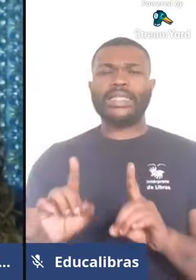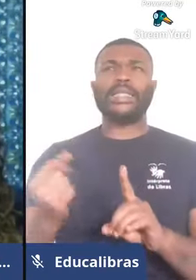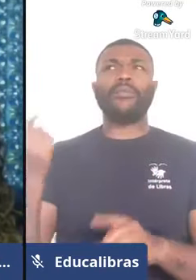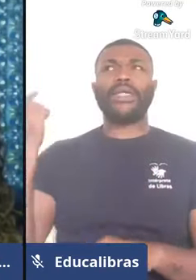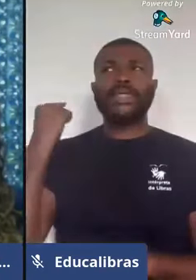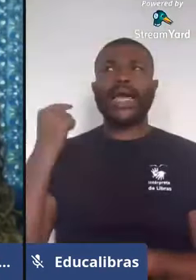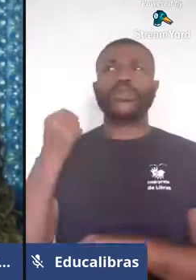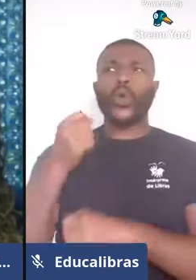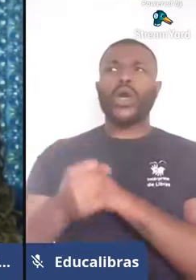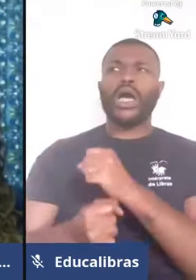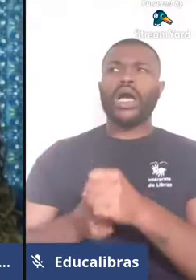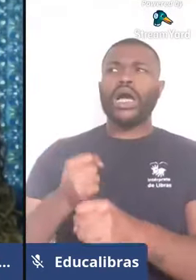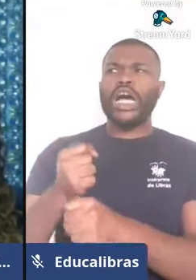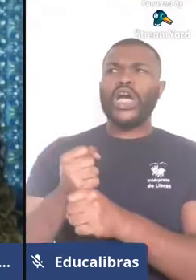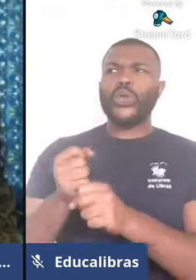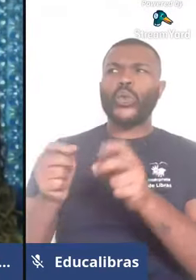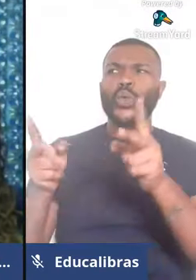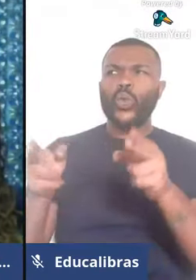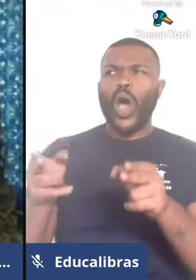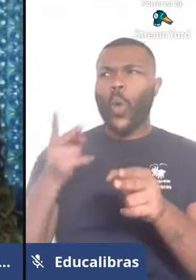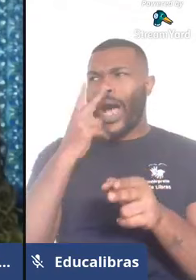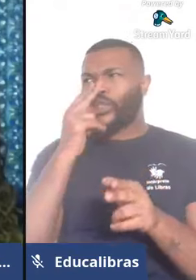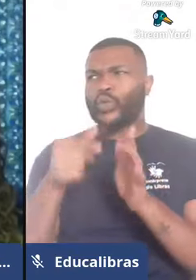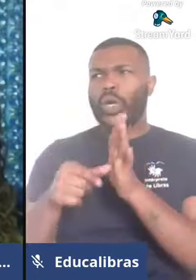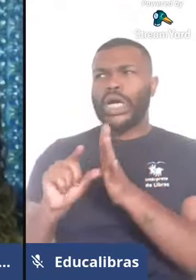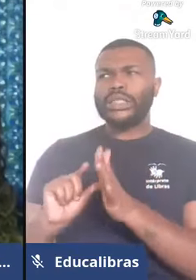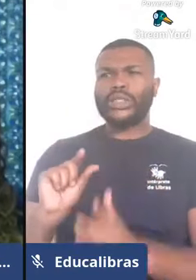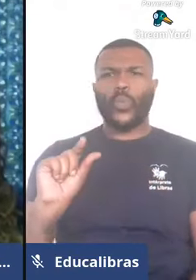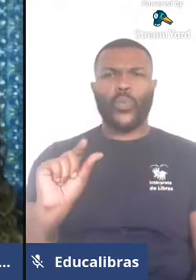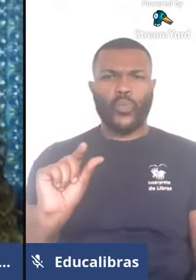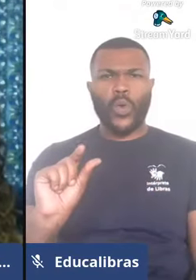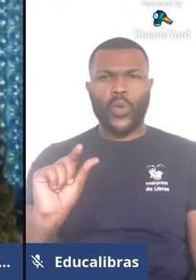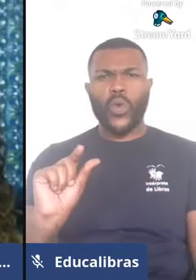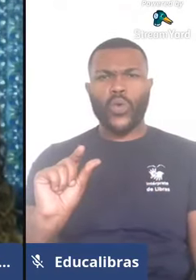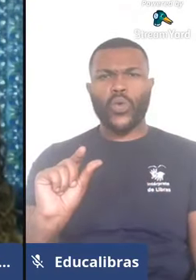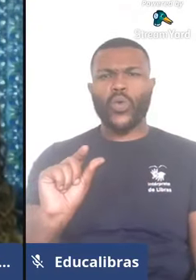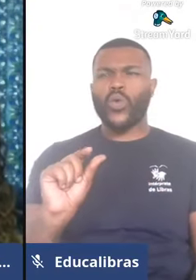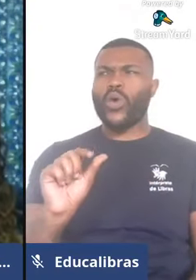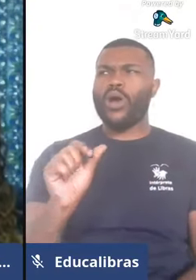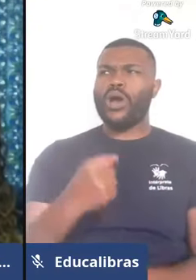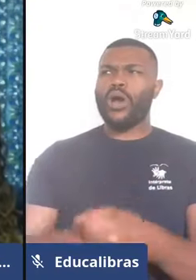da secretaria, um pouco antes até, né?